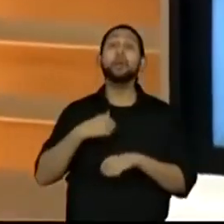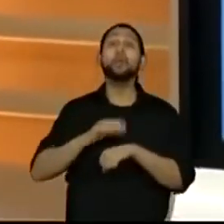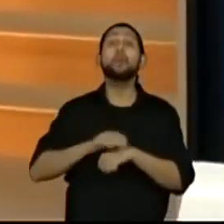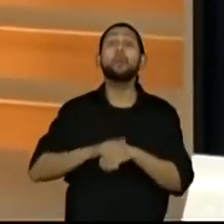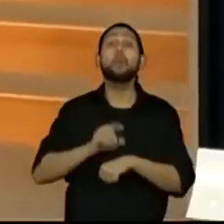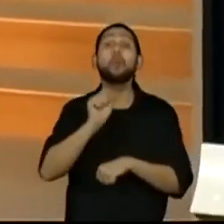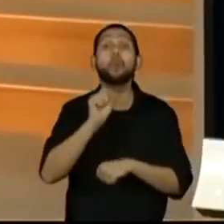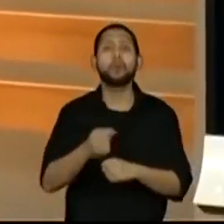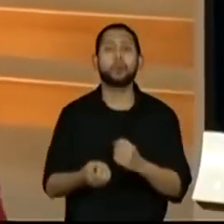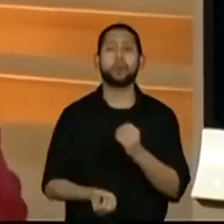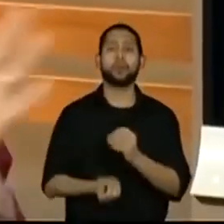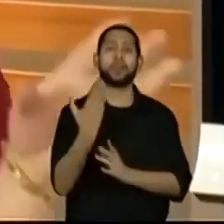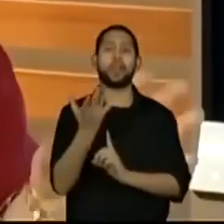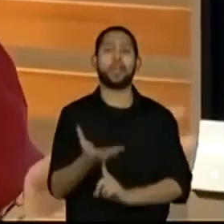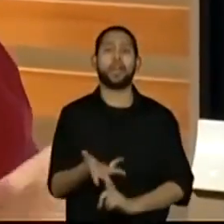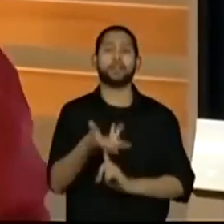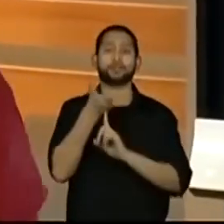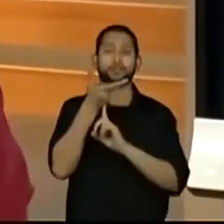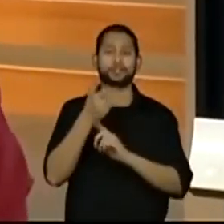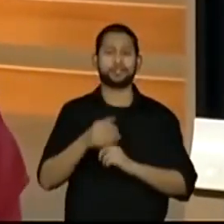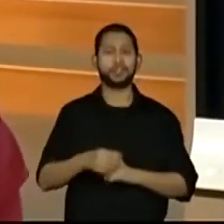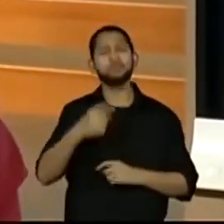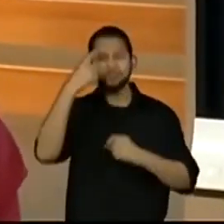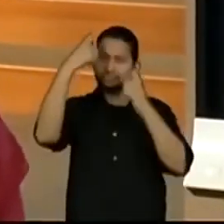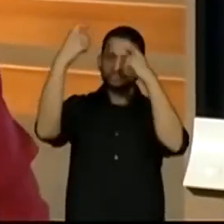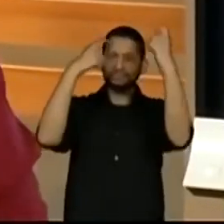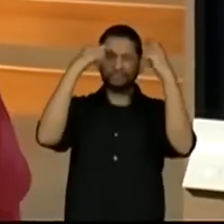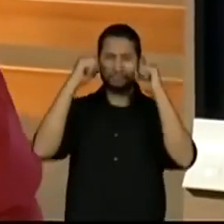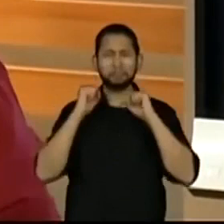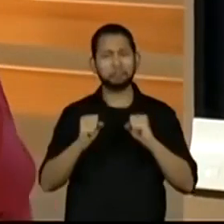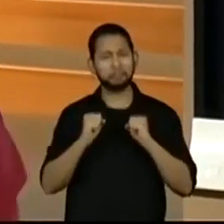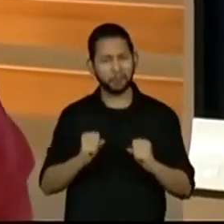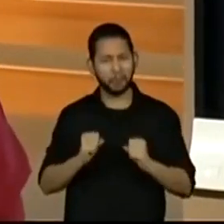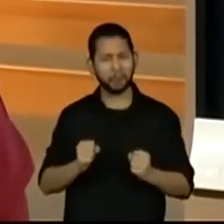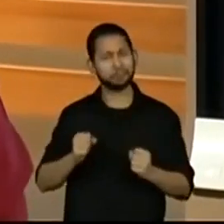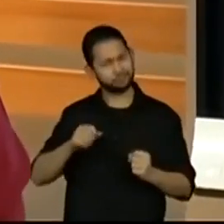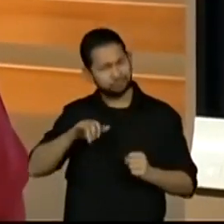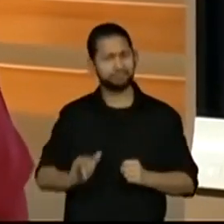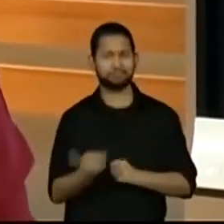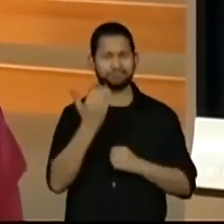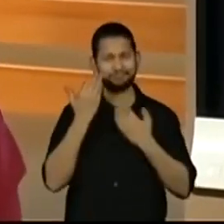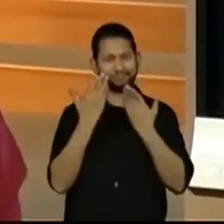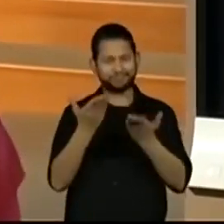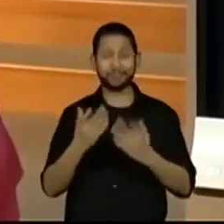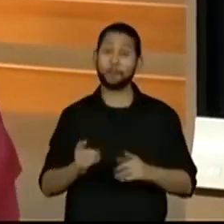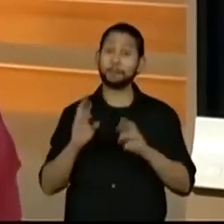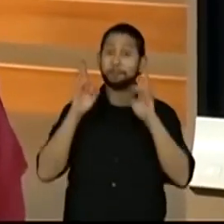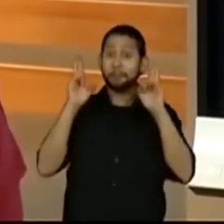objeto estético. Criatividade não falta. É só usar e abusar dela.